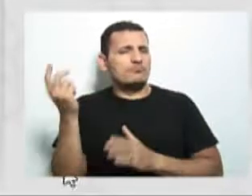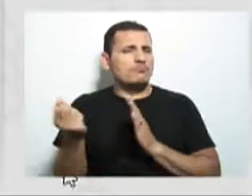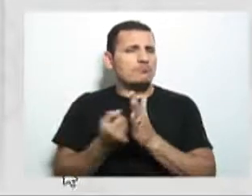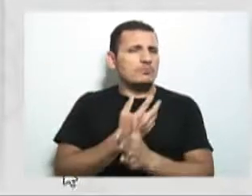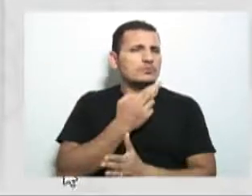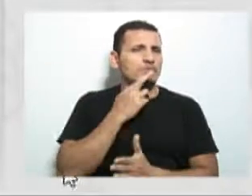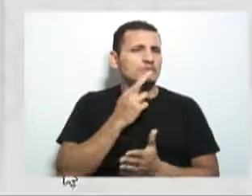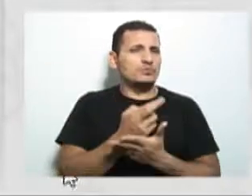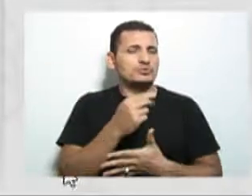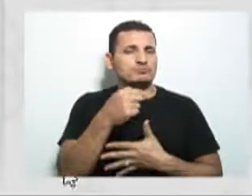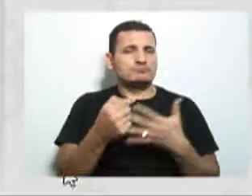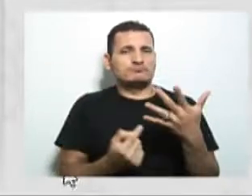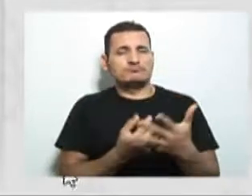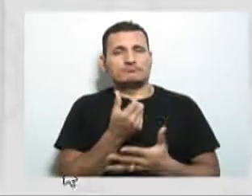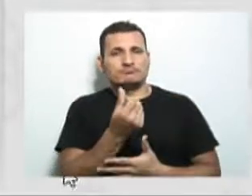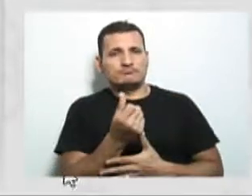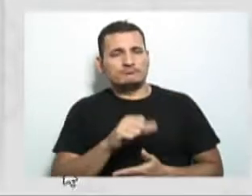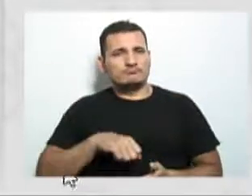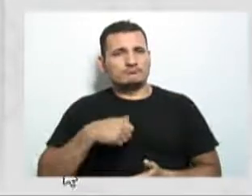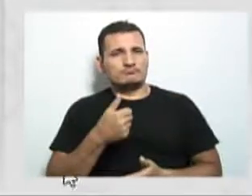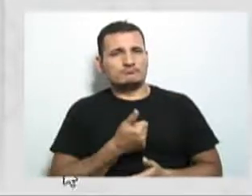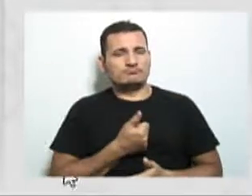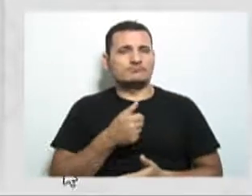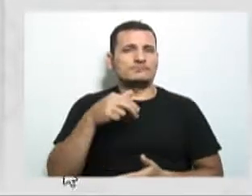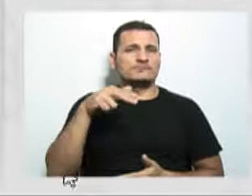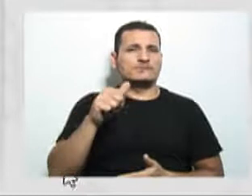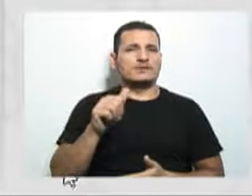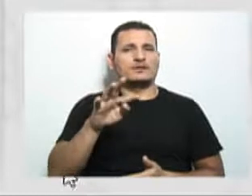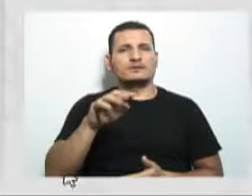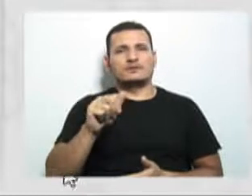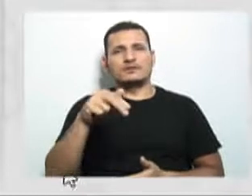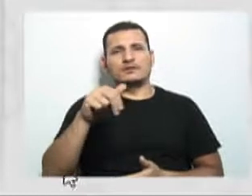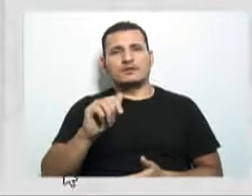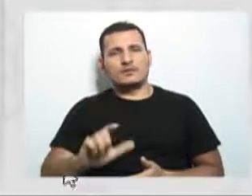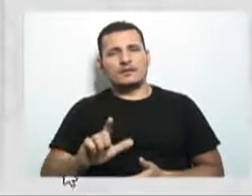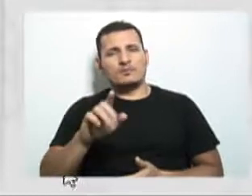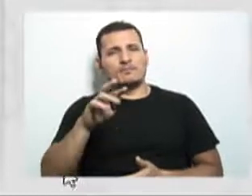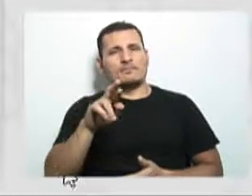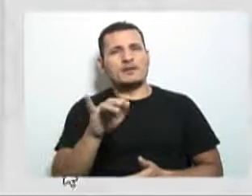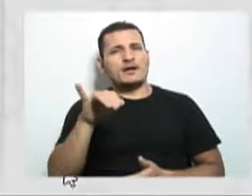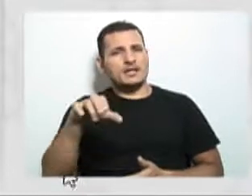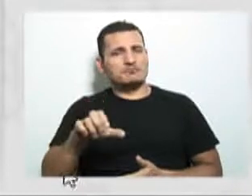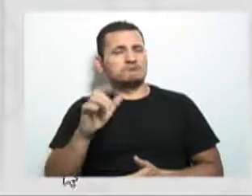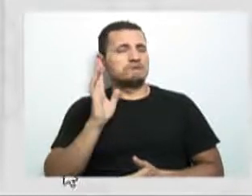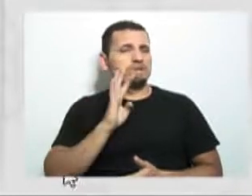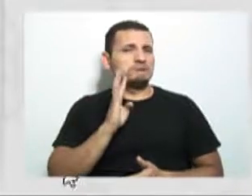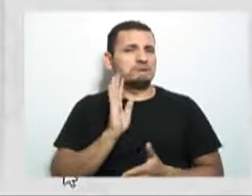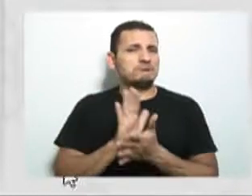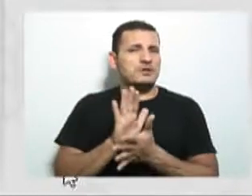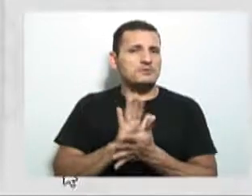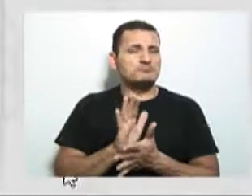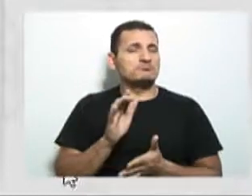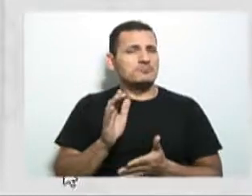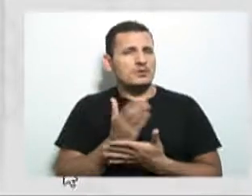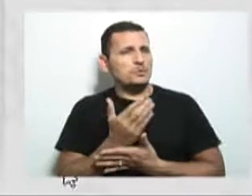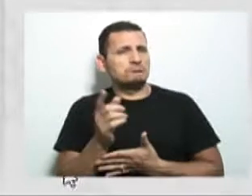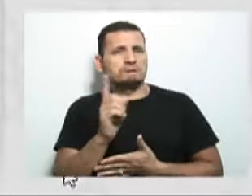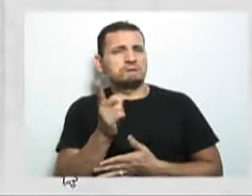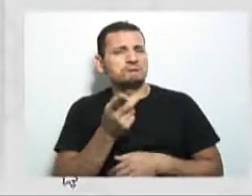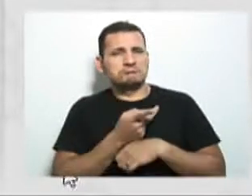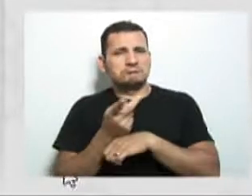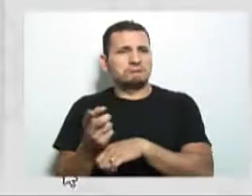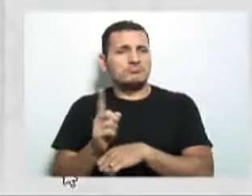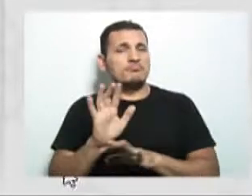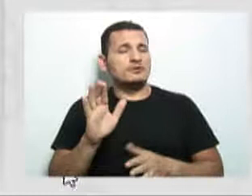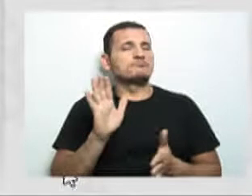6 pilares da autoestima, de Nathaniel Bryan. Legal, parabéns! Tem pessoas que nem foram atrás disso daí. Mas